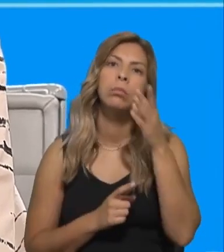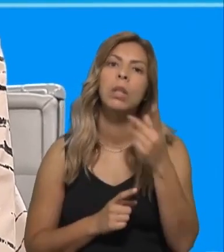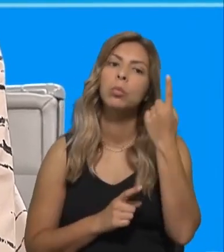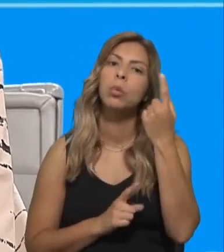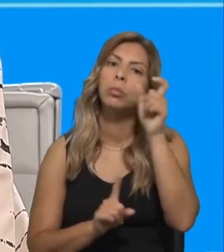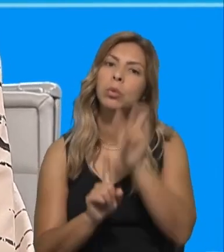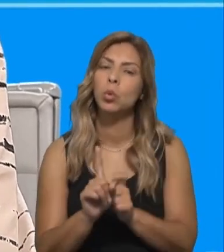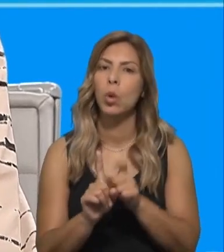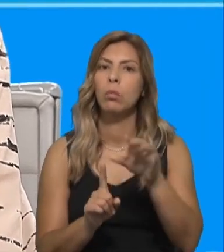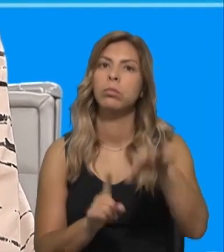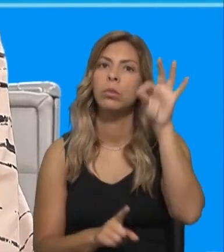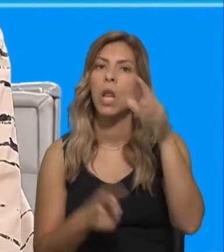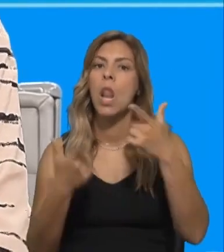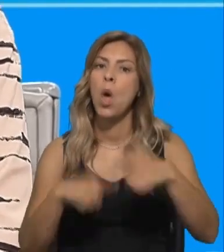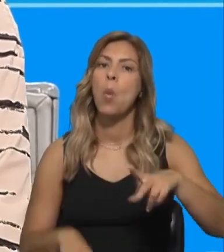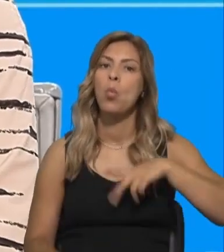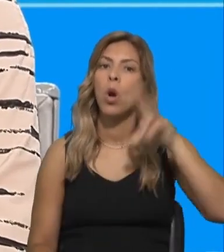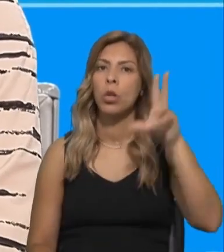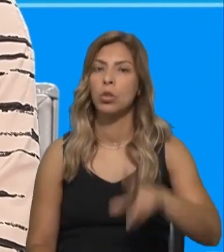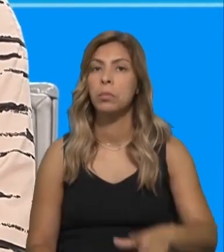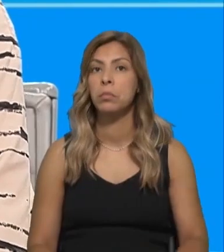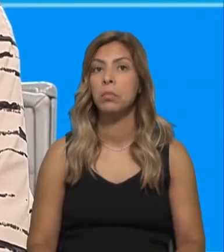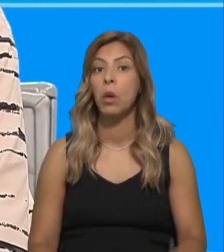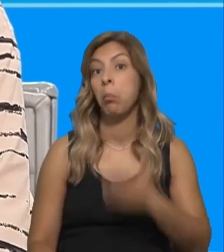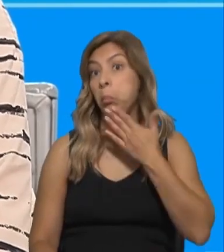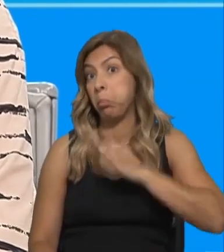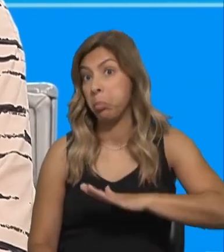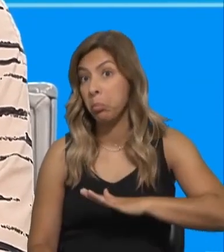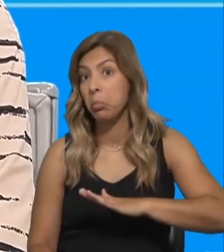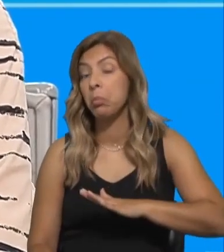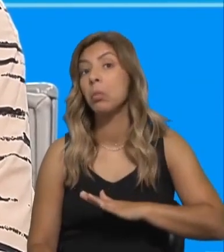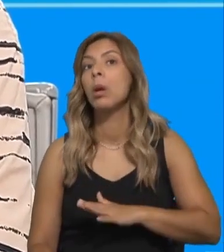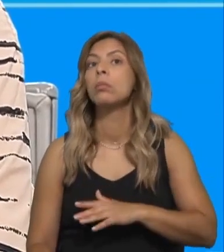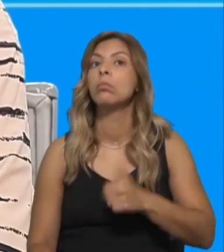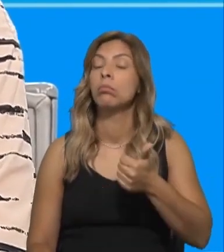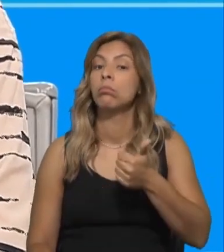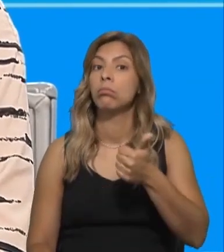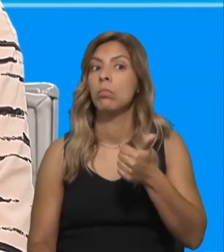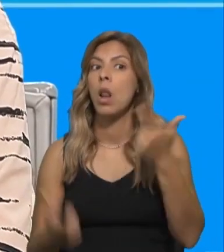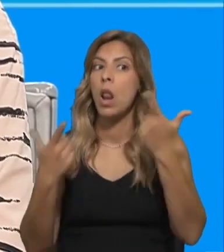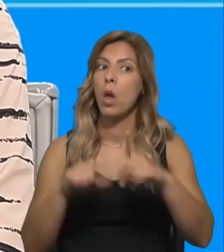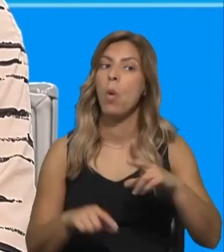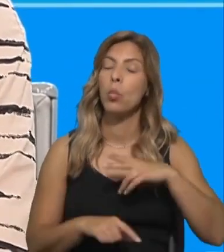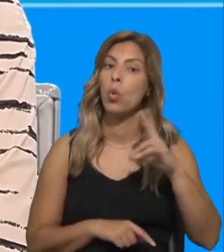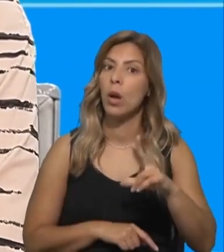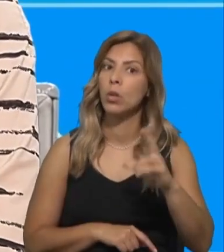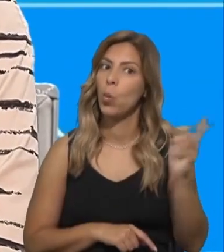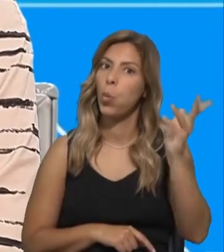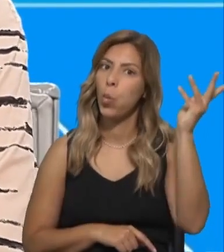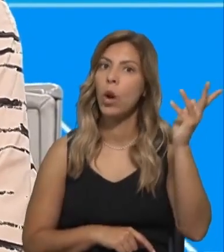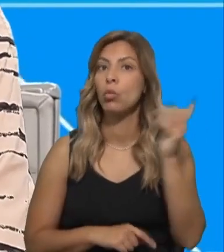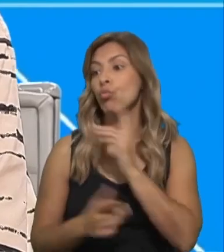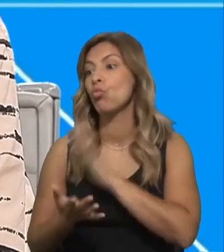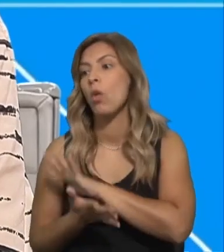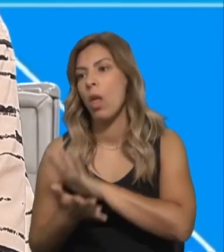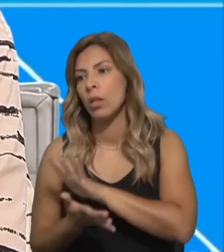haver um sorteio para a língua portuguesa. E eu pensei, olha, ainda bem que finalmente reconhecem na Santa Sé, e não os jornalistas,